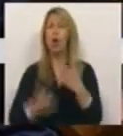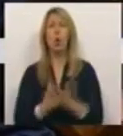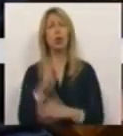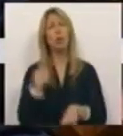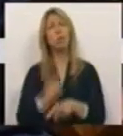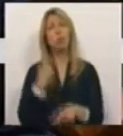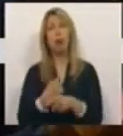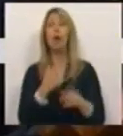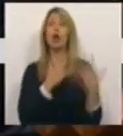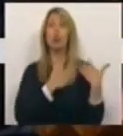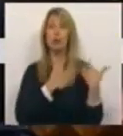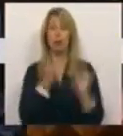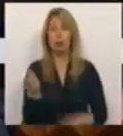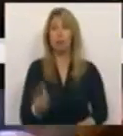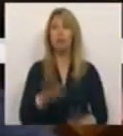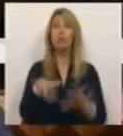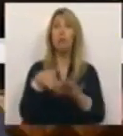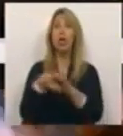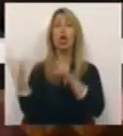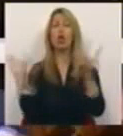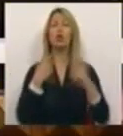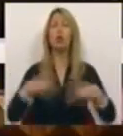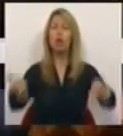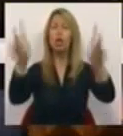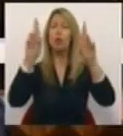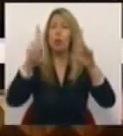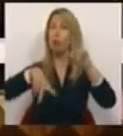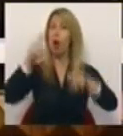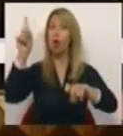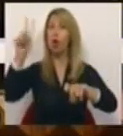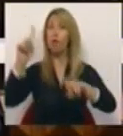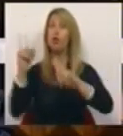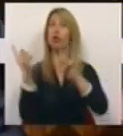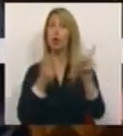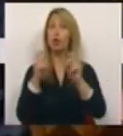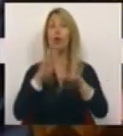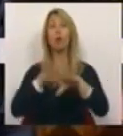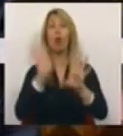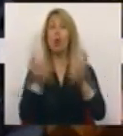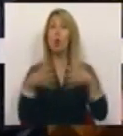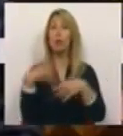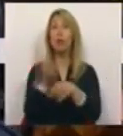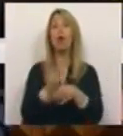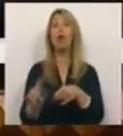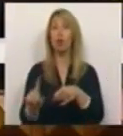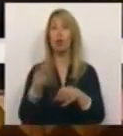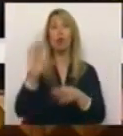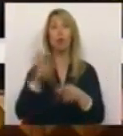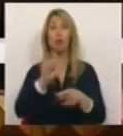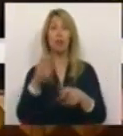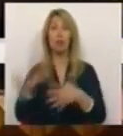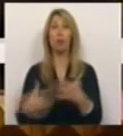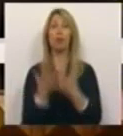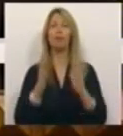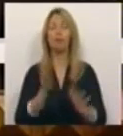a ter a responsabilidade de vir à discussão e esperemos que não fujam a essa discussão na comissão eventual que o PCP propôs. Senhor Presidente,